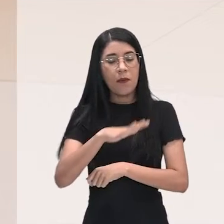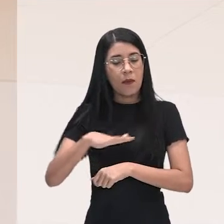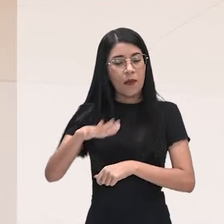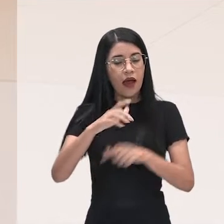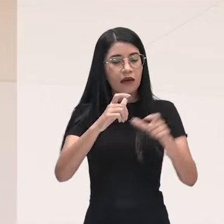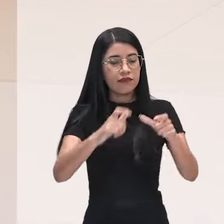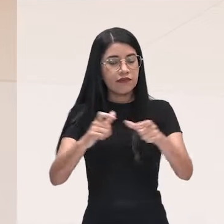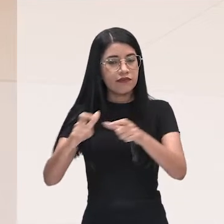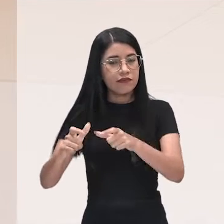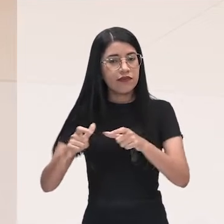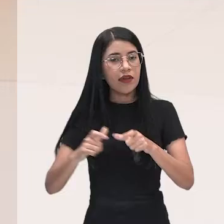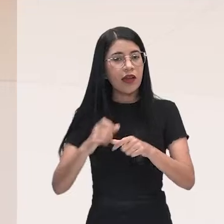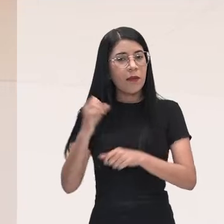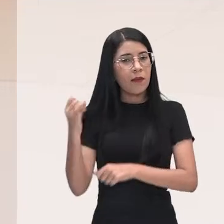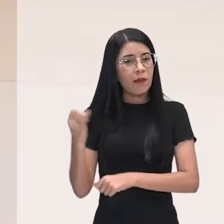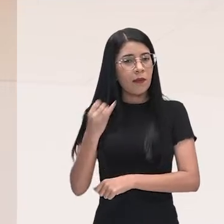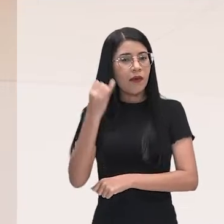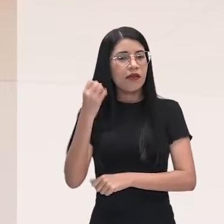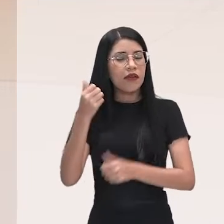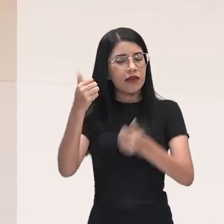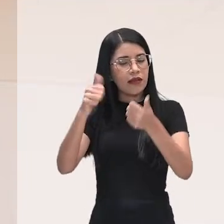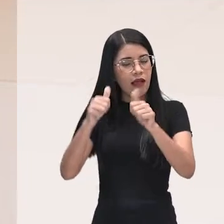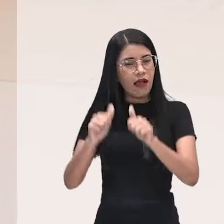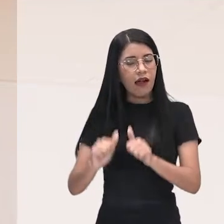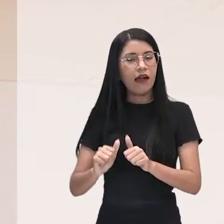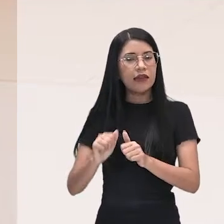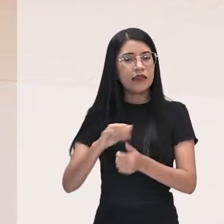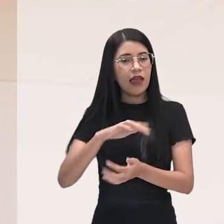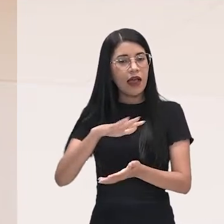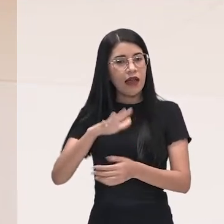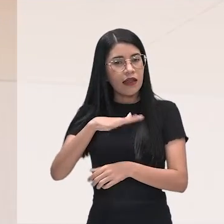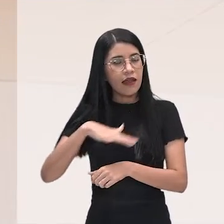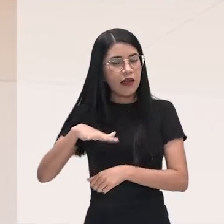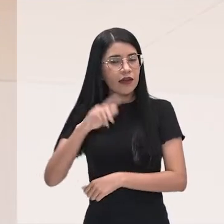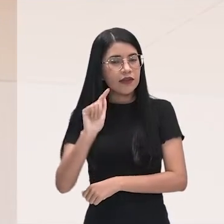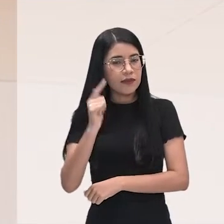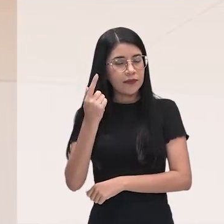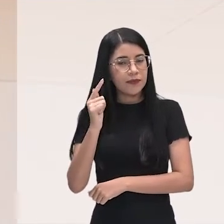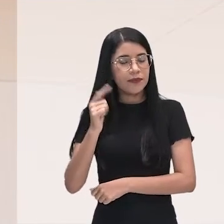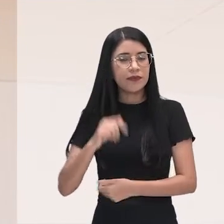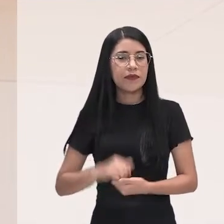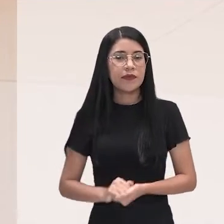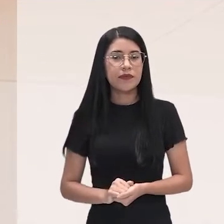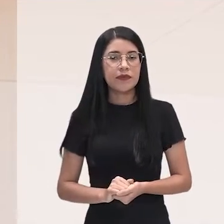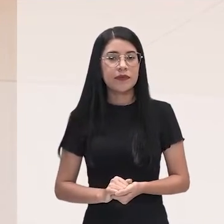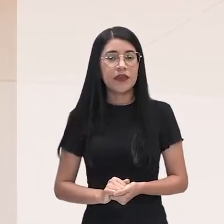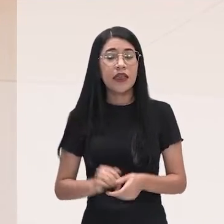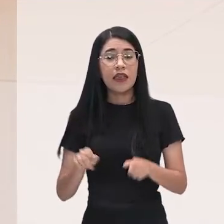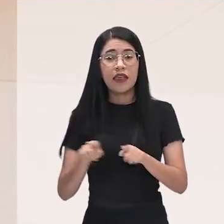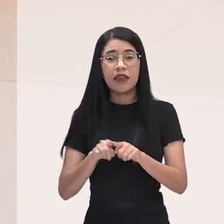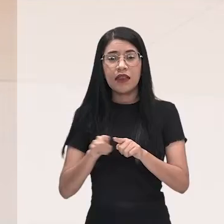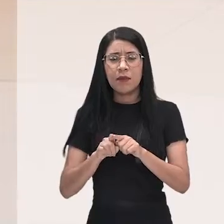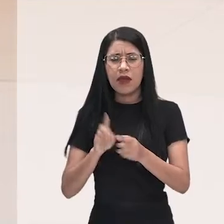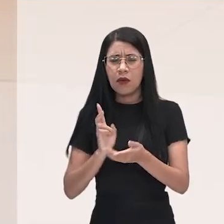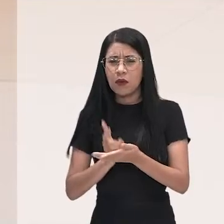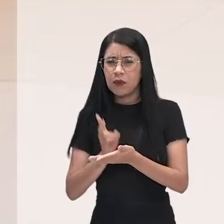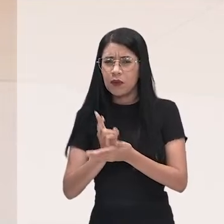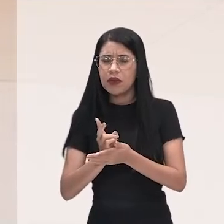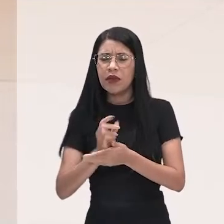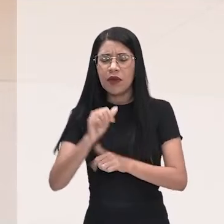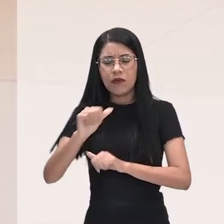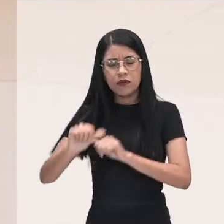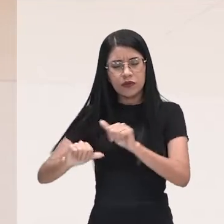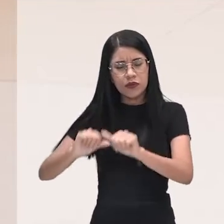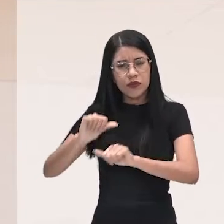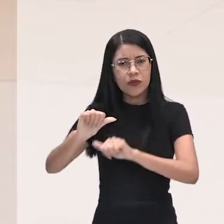uma importante categoria de análise da geografia e ele está, em constante processo de mudança,